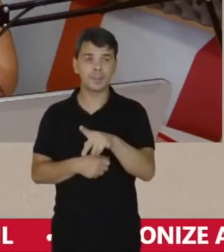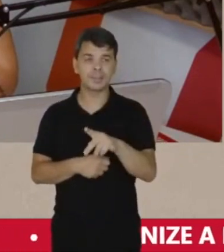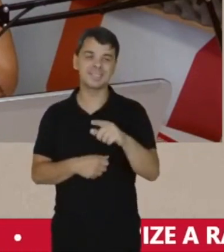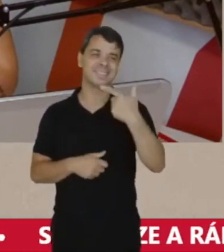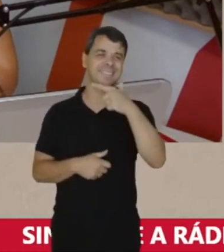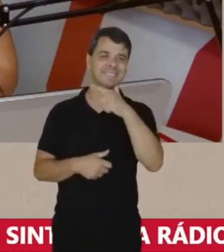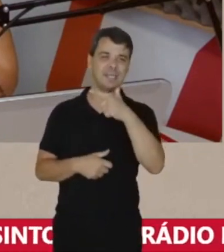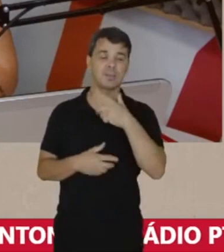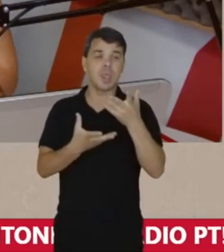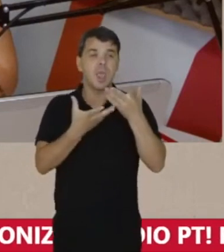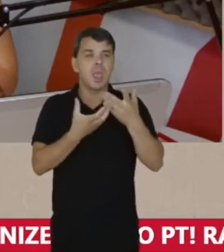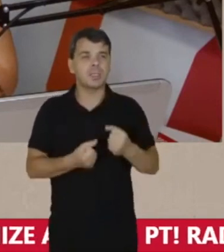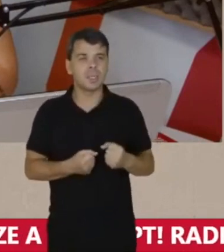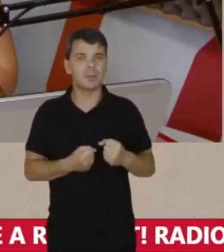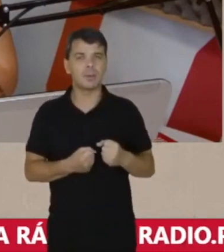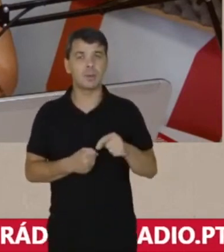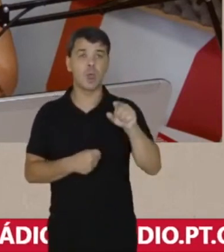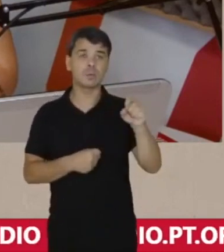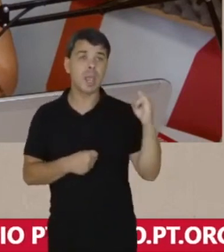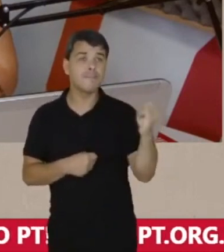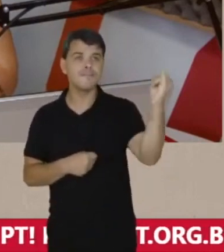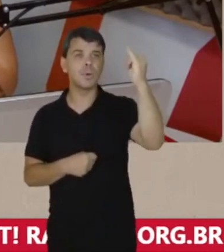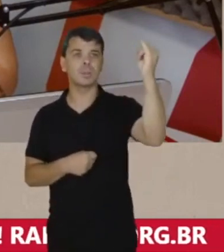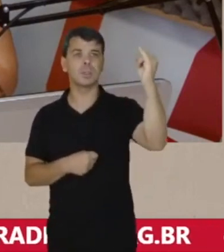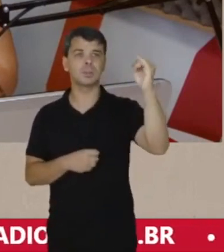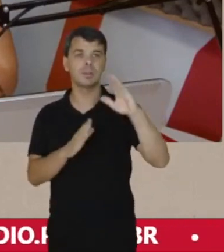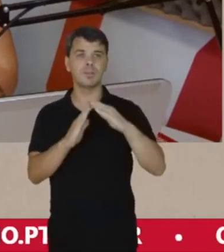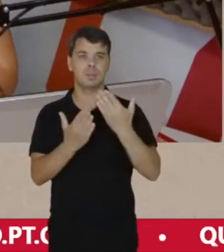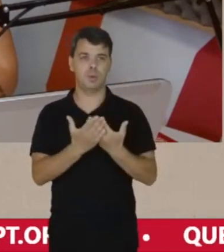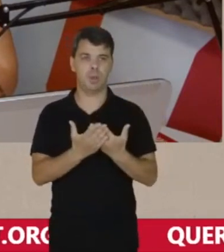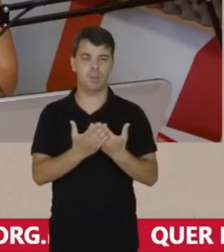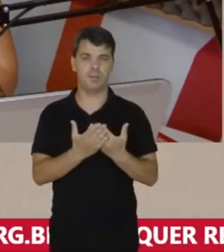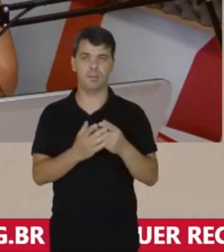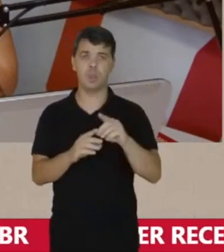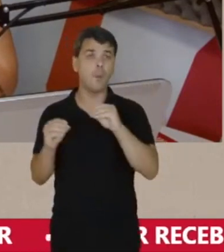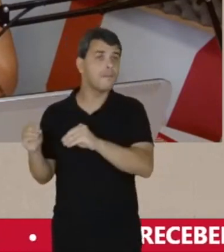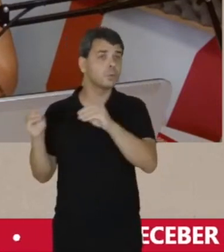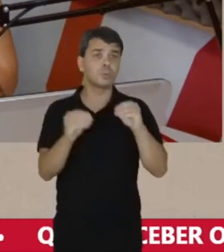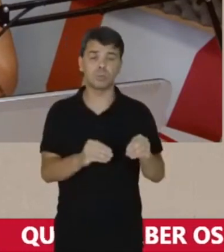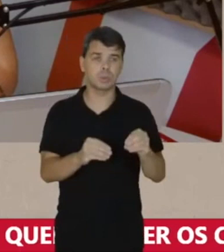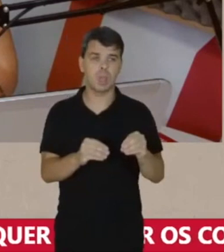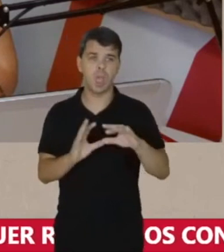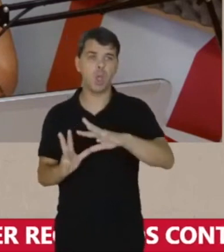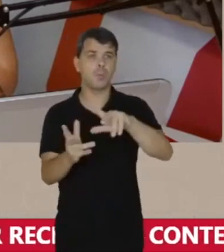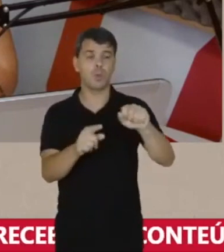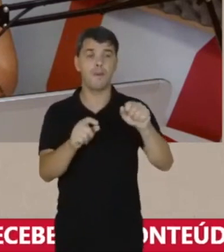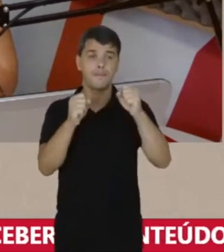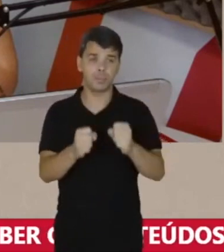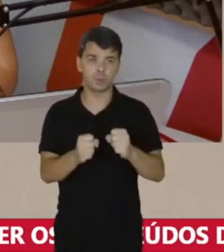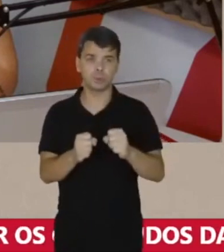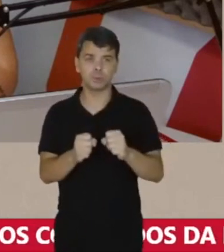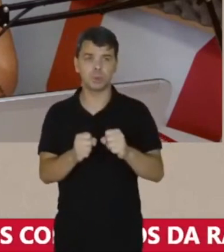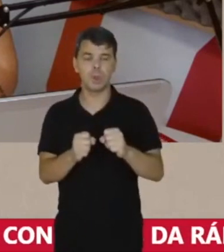sorri, que te recebe dizendo, você é muito importante para mim, né? Eu não posso mudar o mundo, mas eu posso fazer diferença em algumas